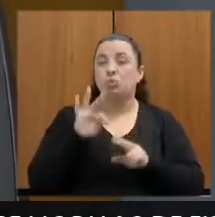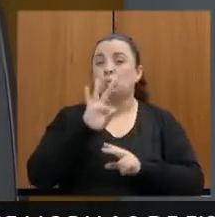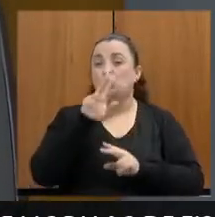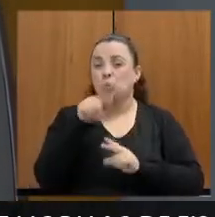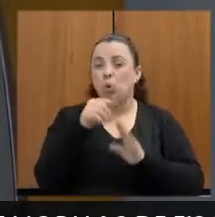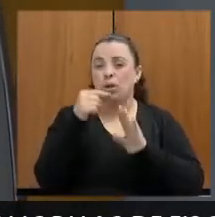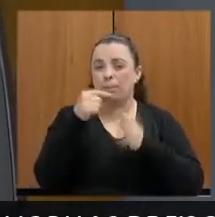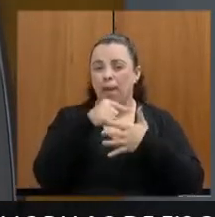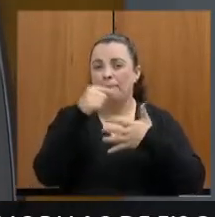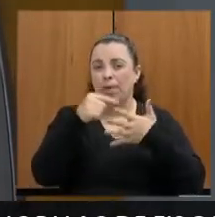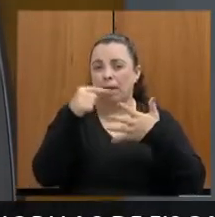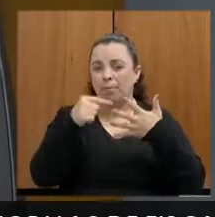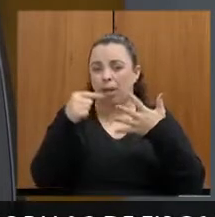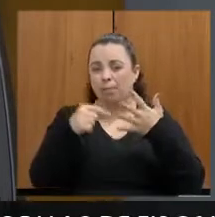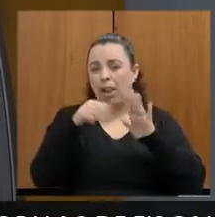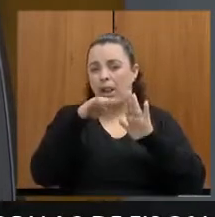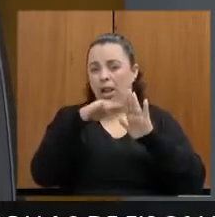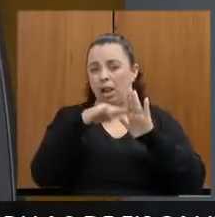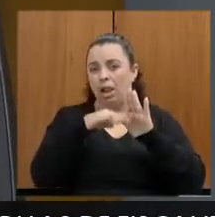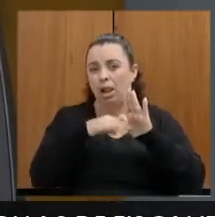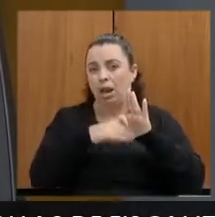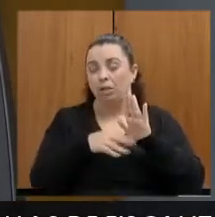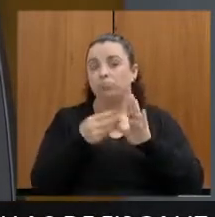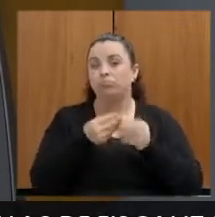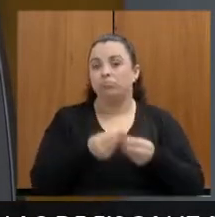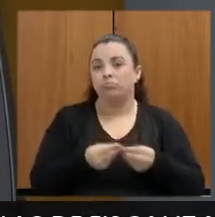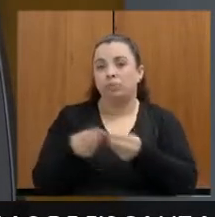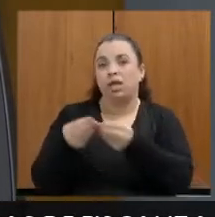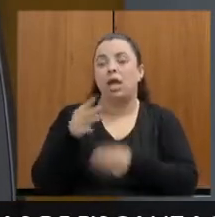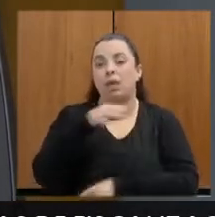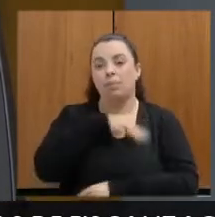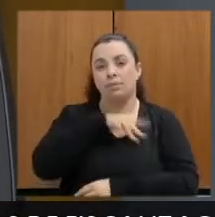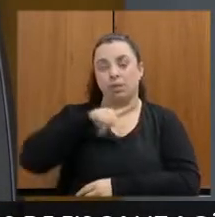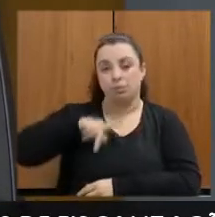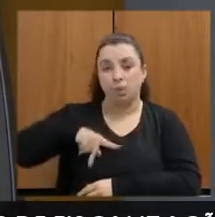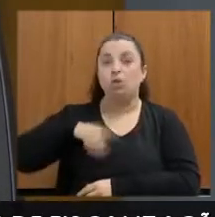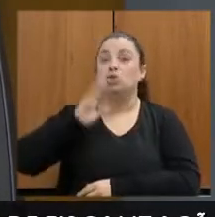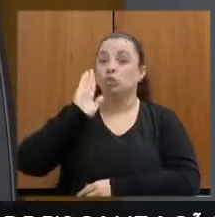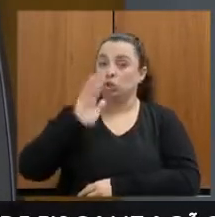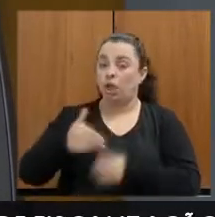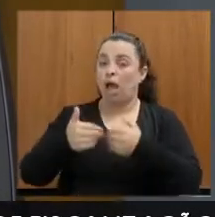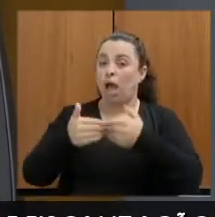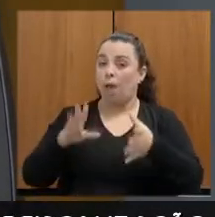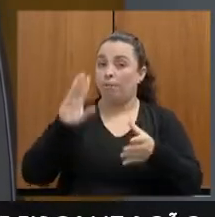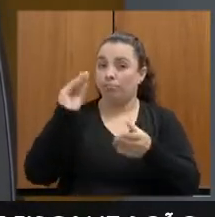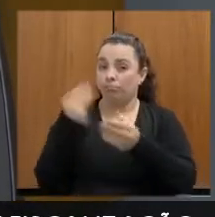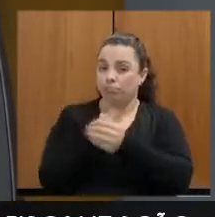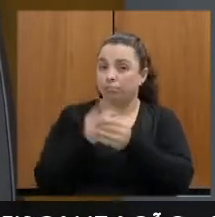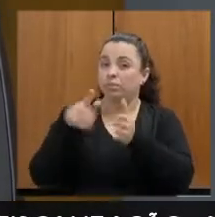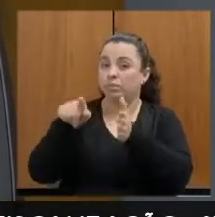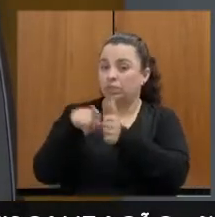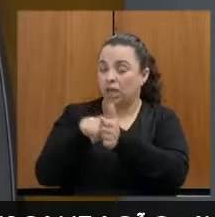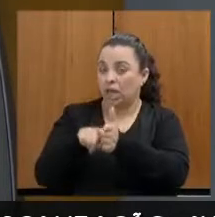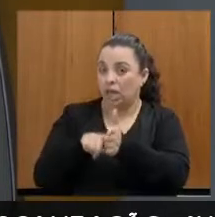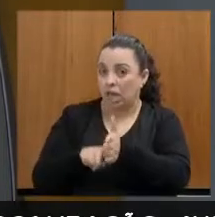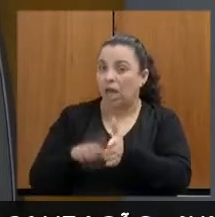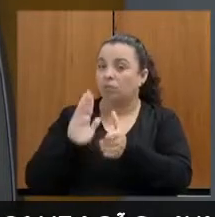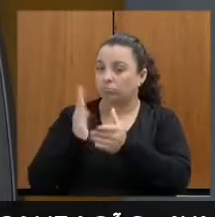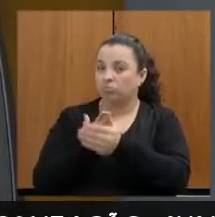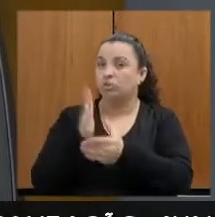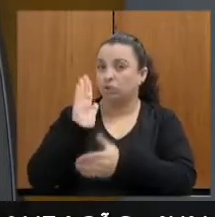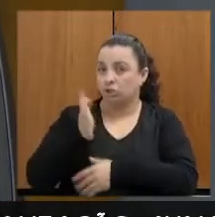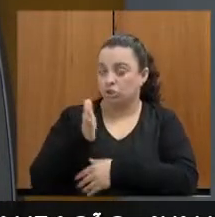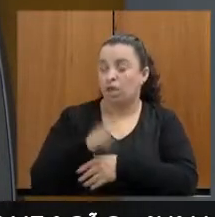informações todas essas denúncias ao Ministério Público o inquérito Já está aberto e eu espero que nós possamos